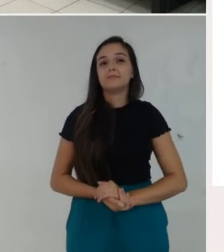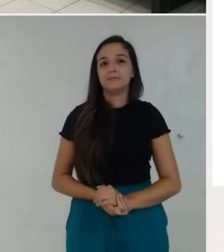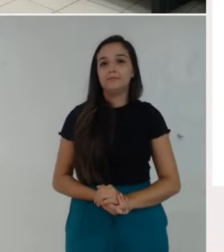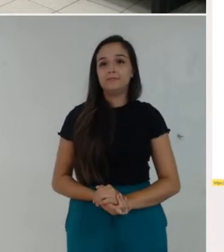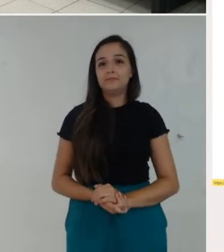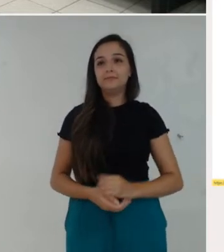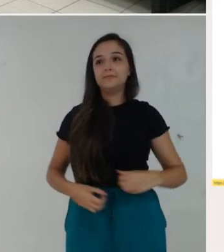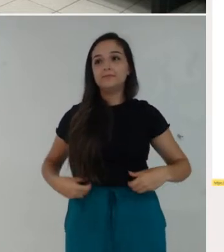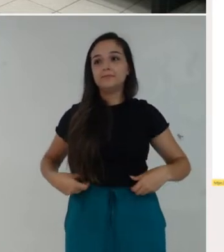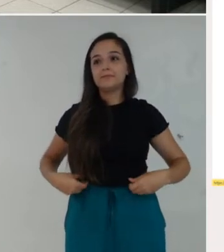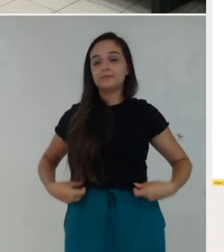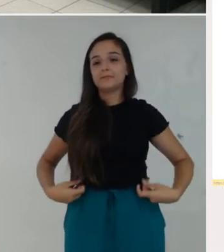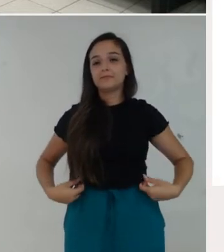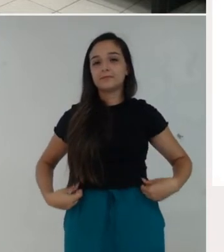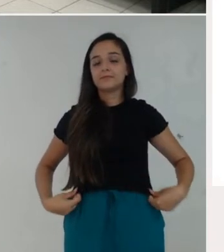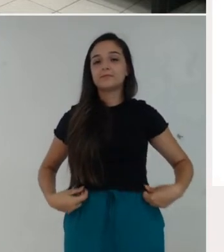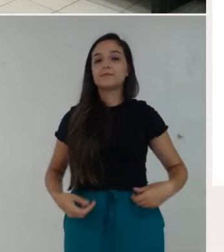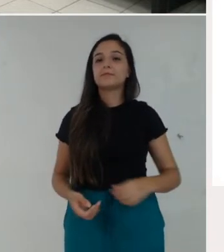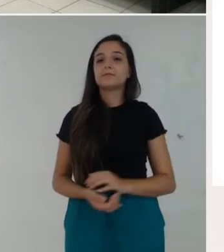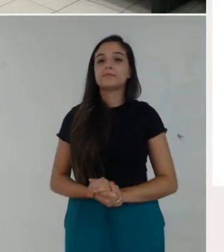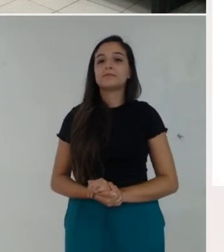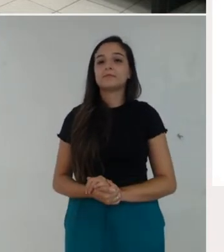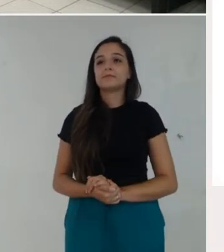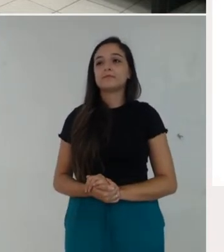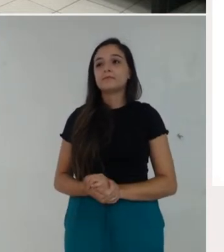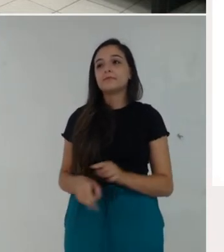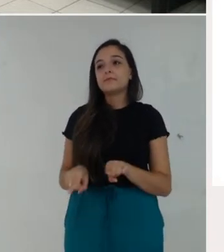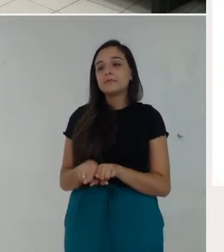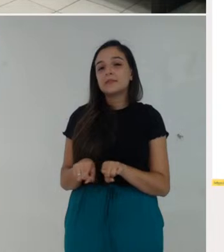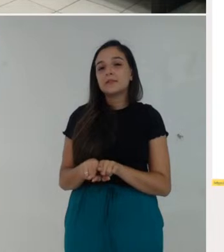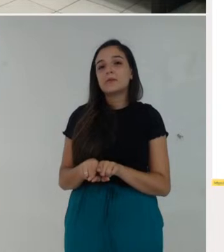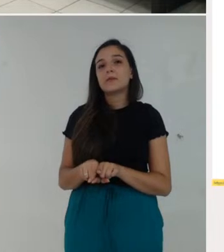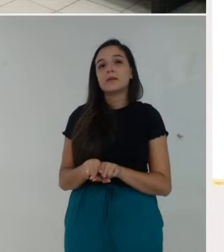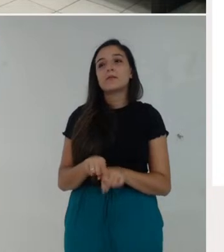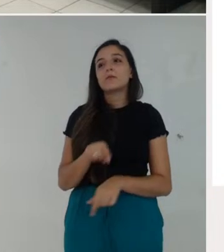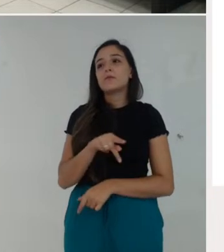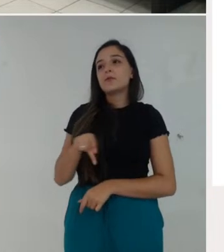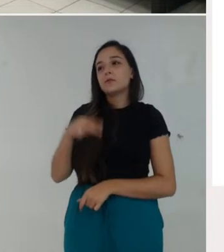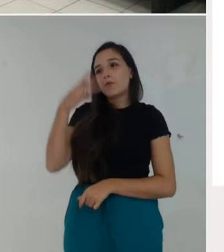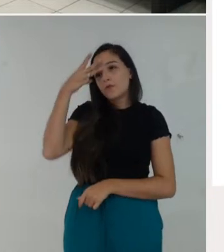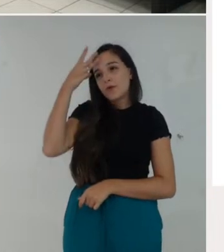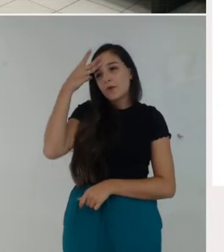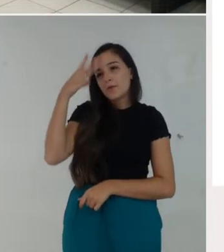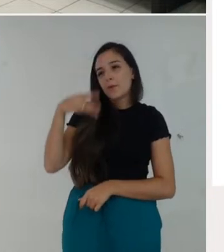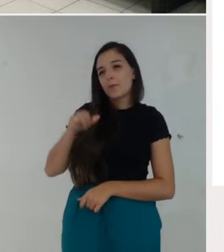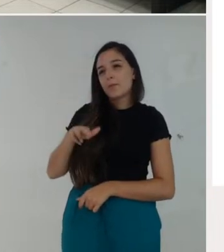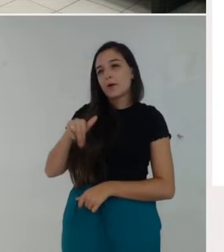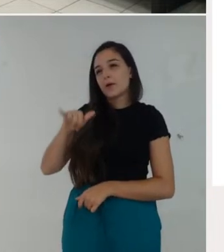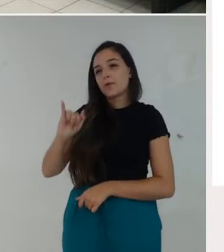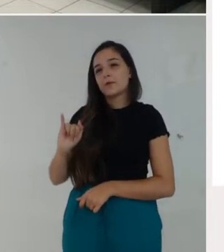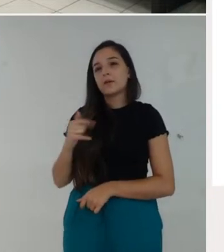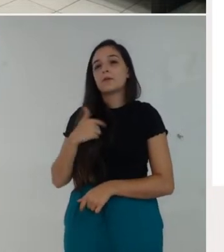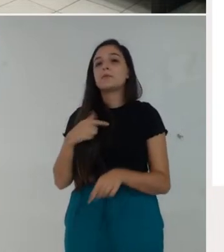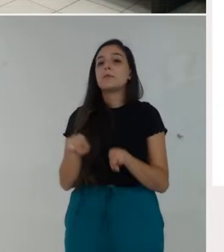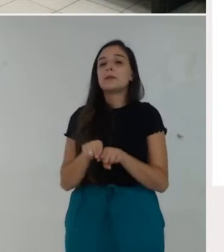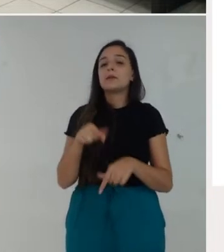Eu queria também enfatizar aqui, falei com o professor Walter, professor Mauri, eu também trabalhei com a professora Maria